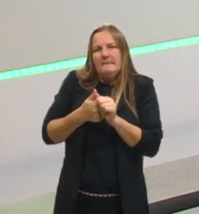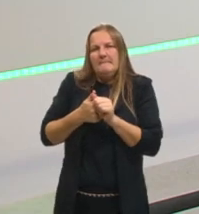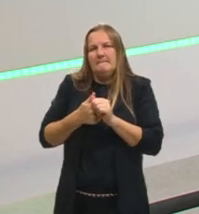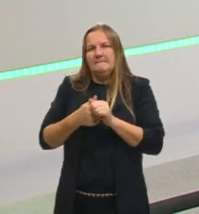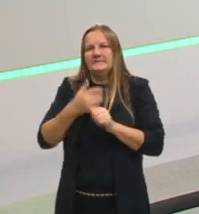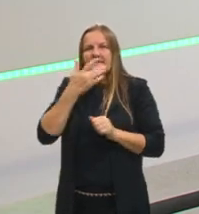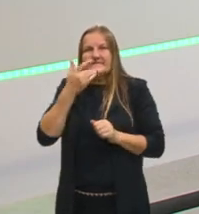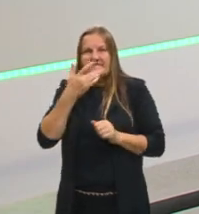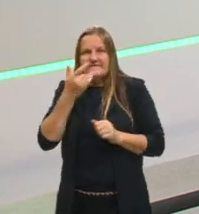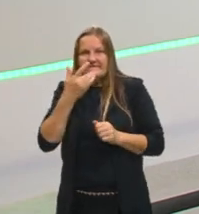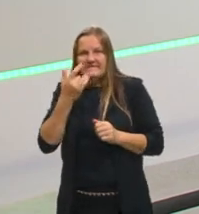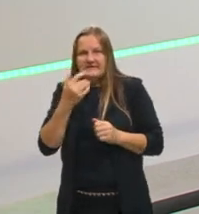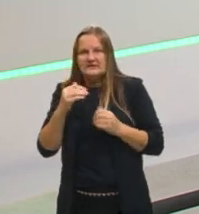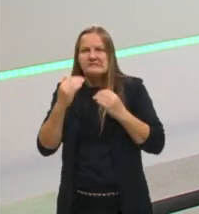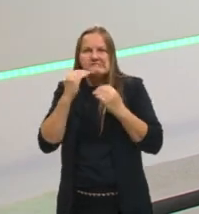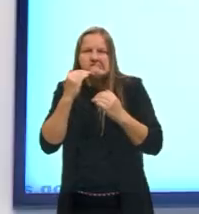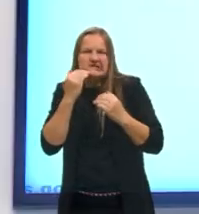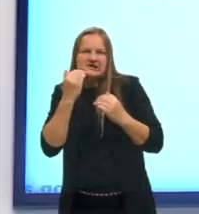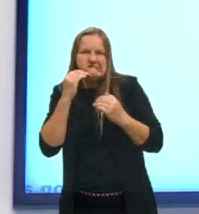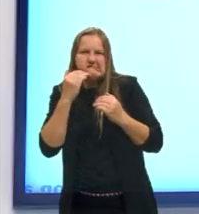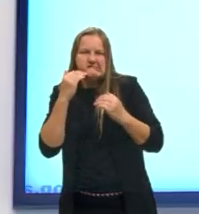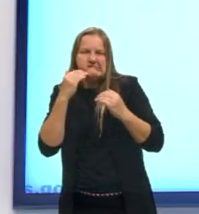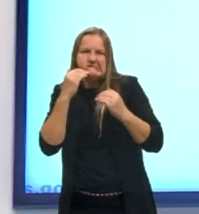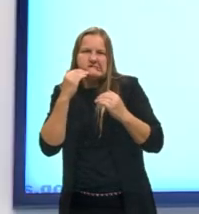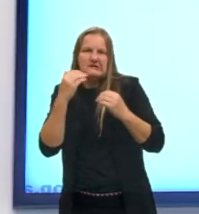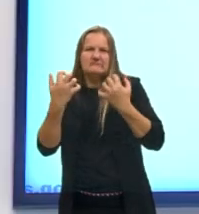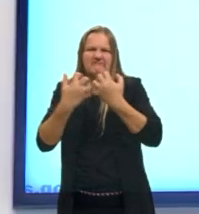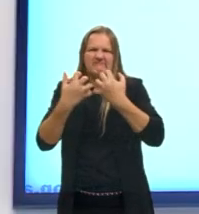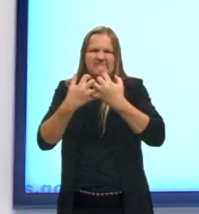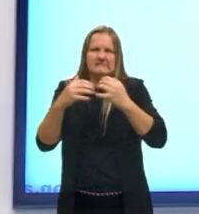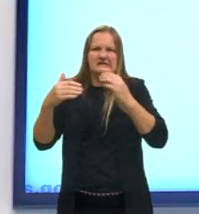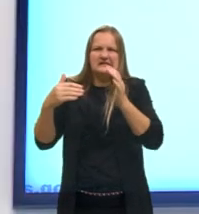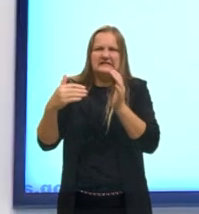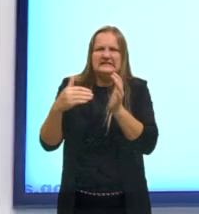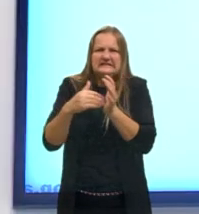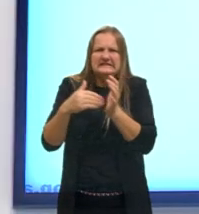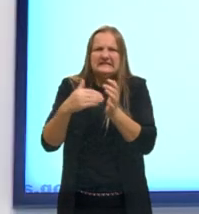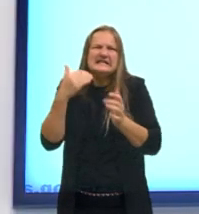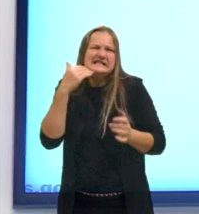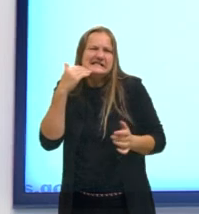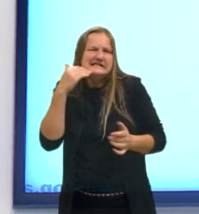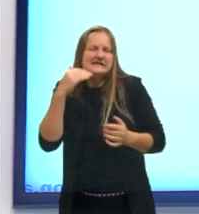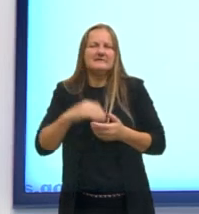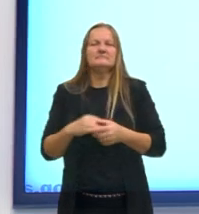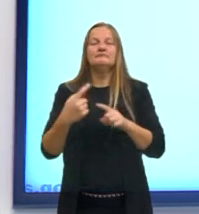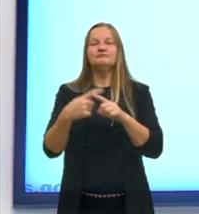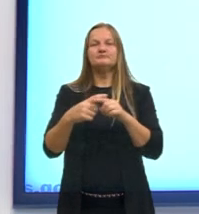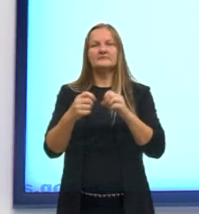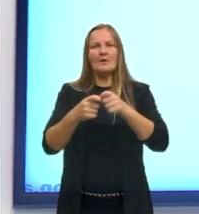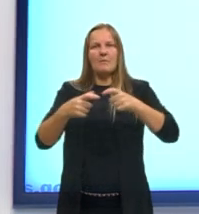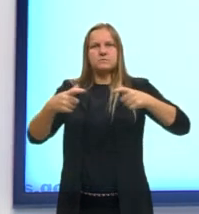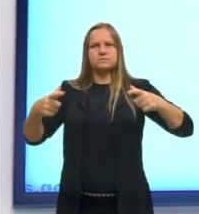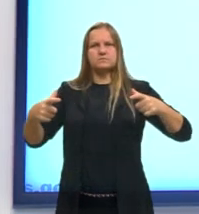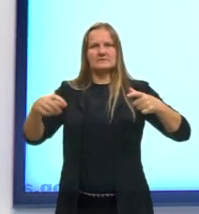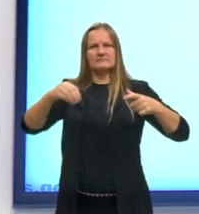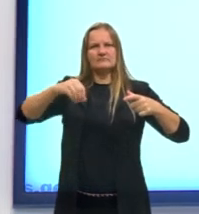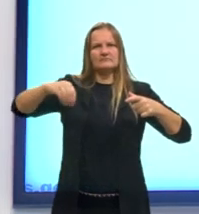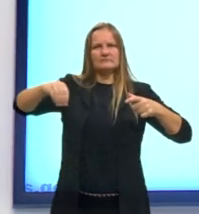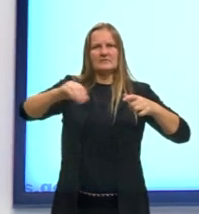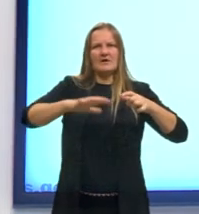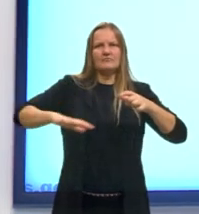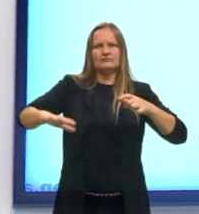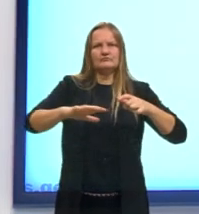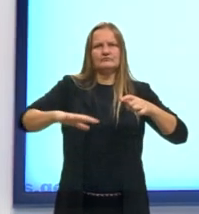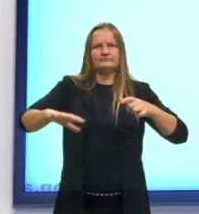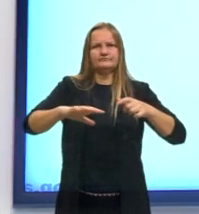maior vai ser a minha deformidade né vai aumentar essa área não é para mim poder caber